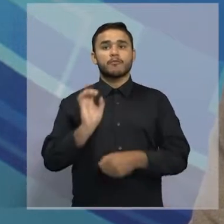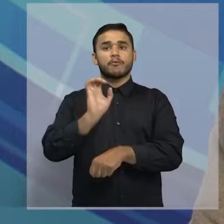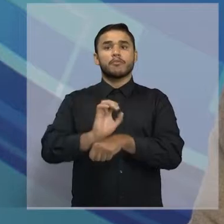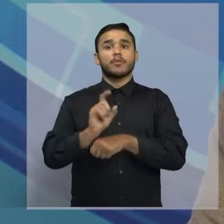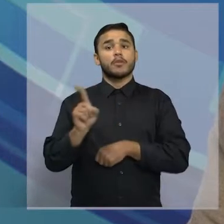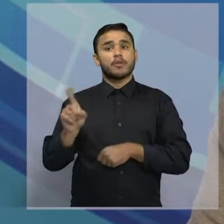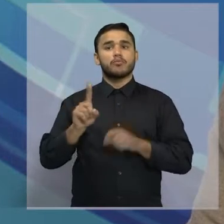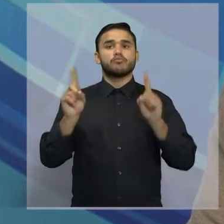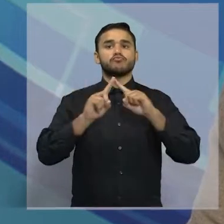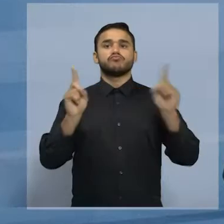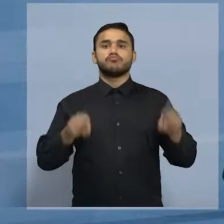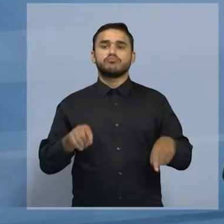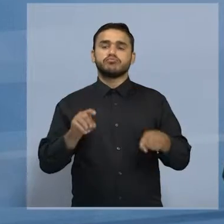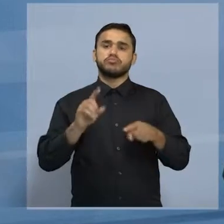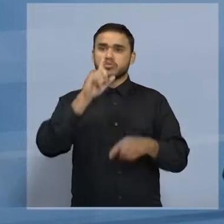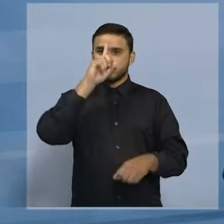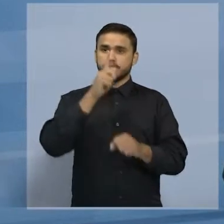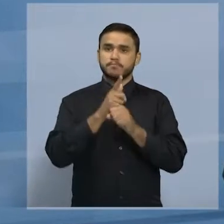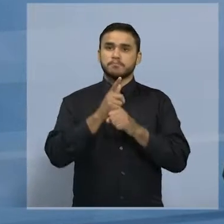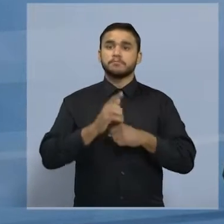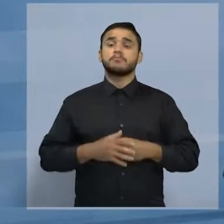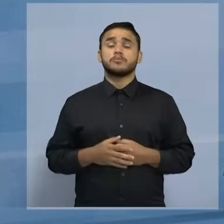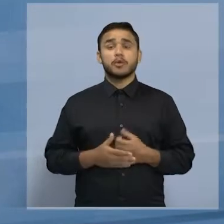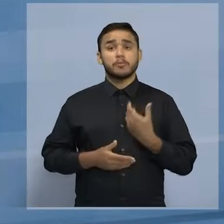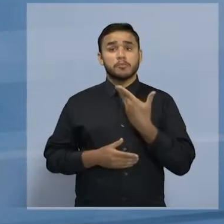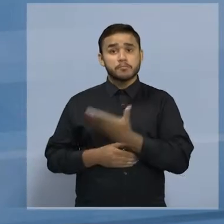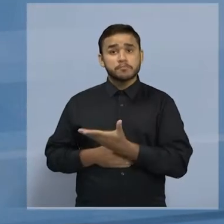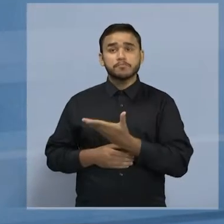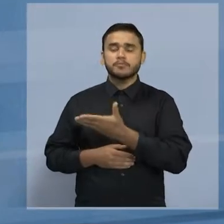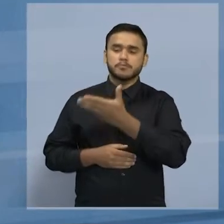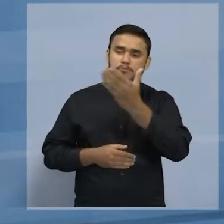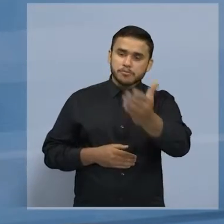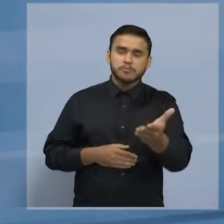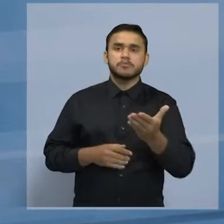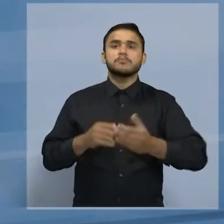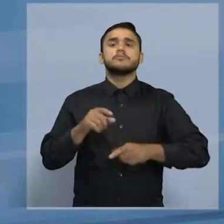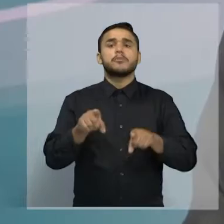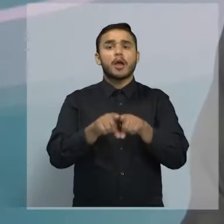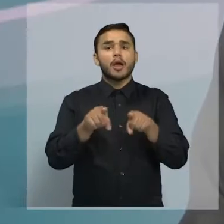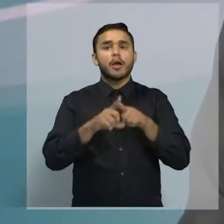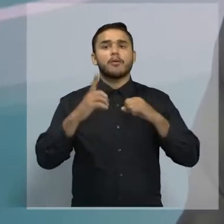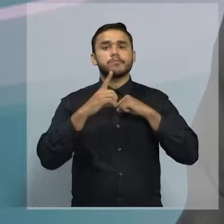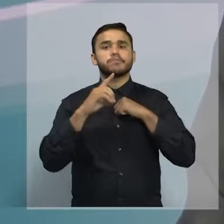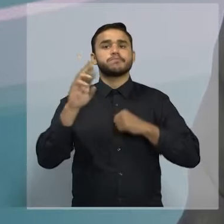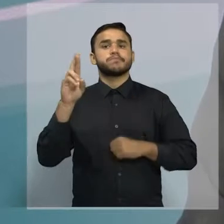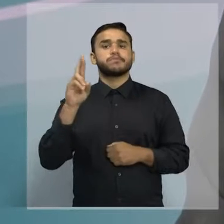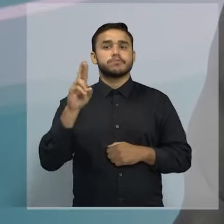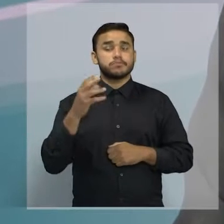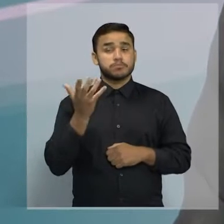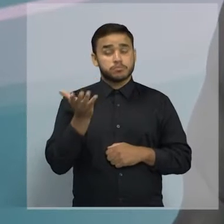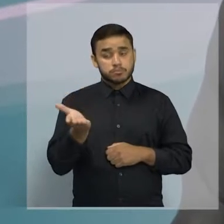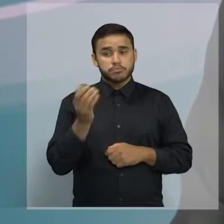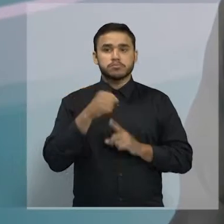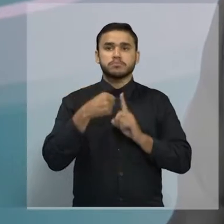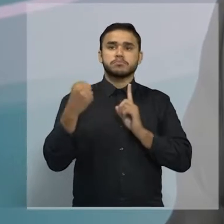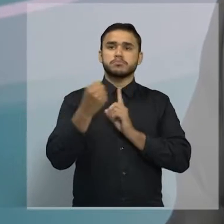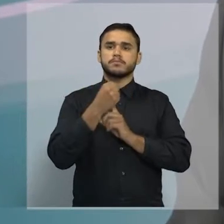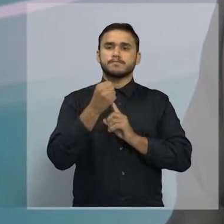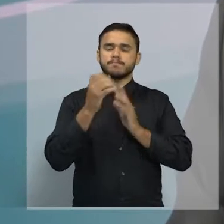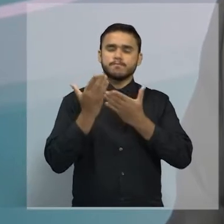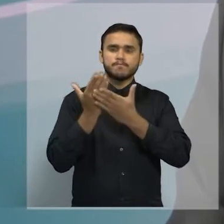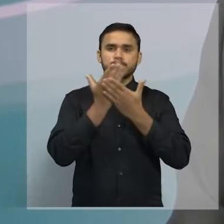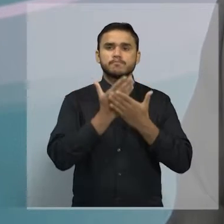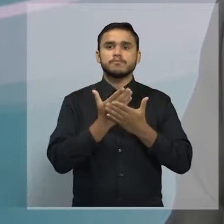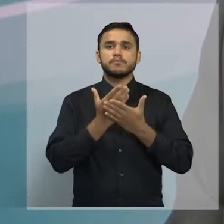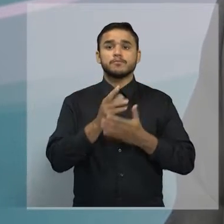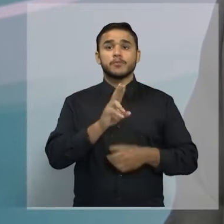Ceará. E para debater com o professor Flávio Ataliba, nós temos a participação do também doutor sociólogo, professor Clésio Arruda.